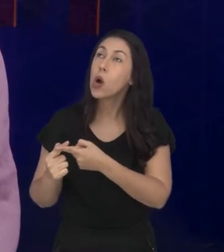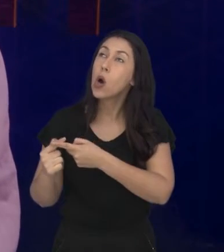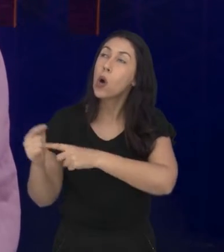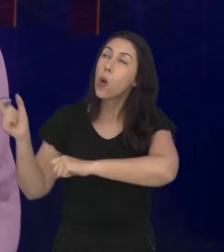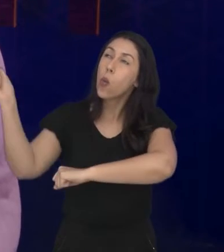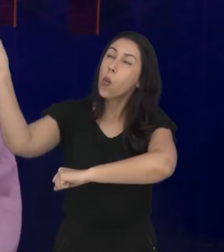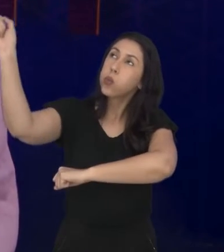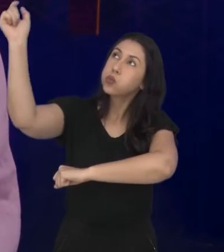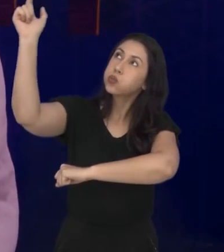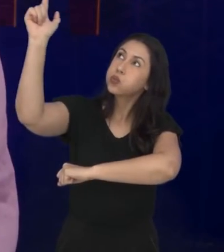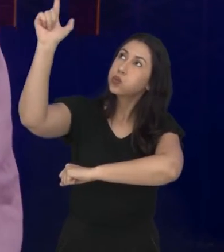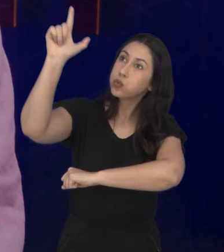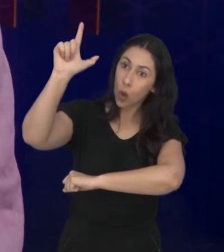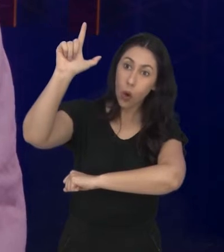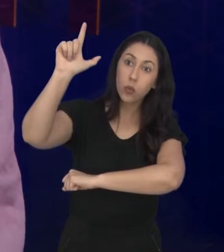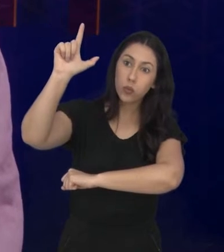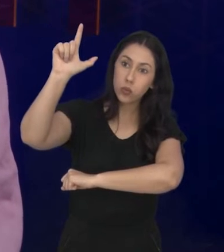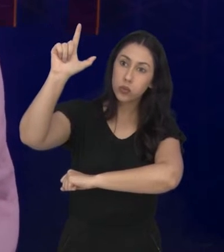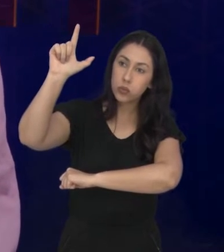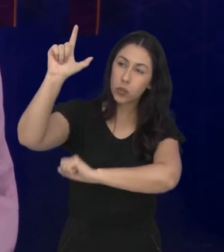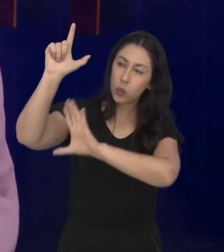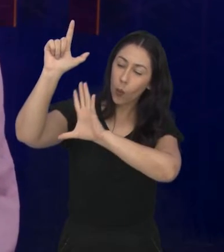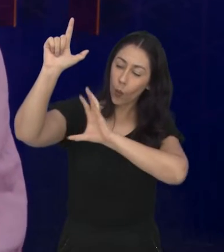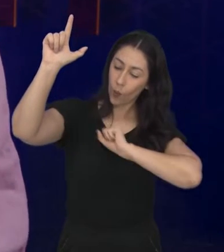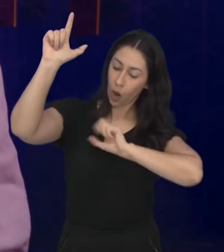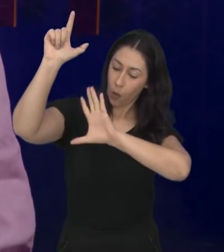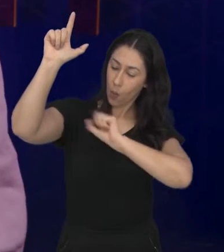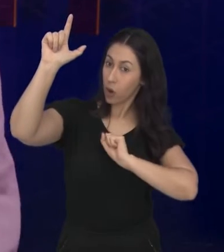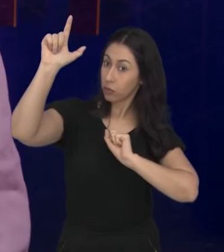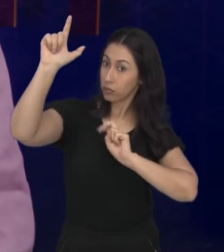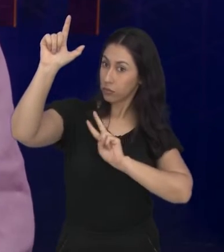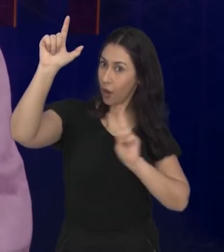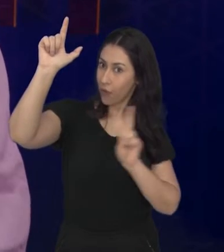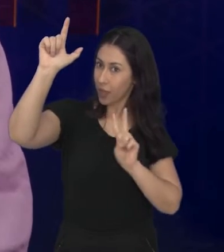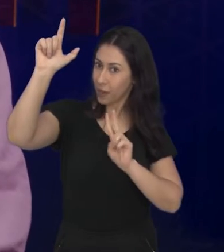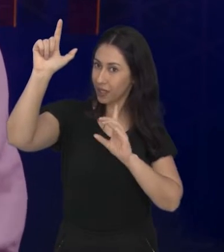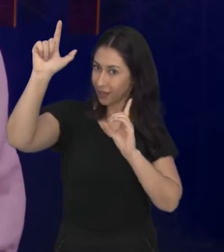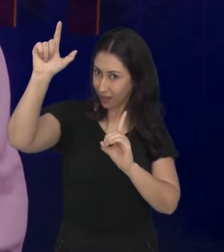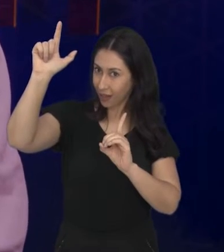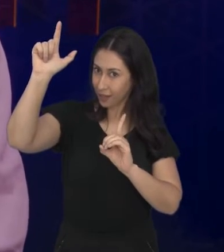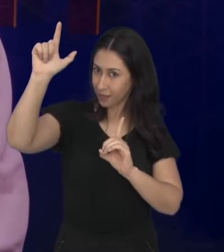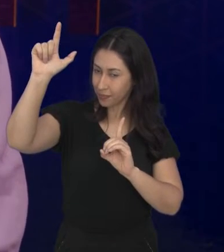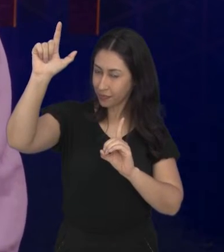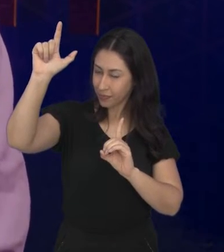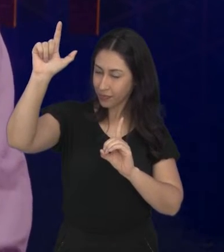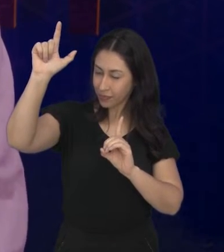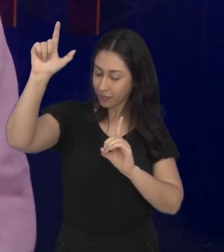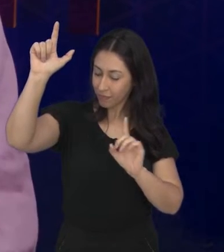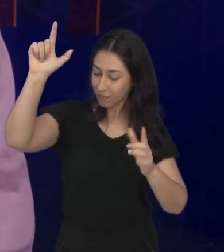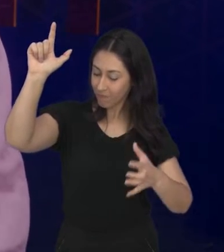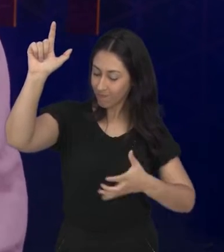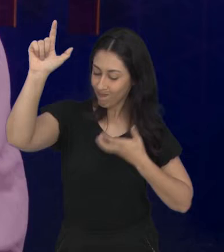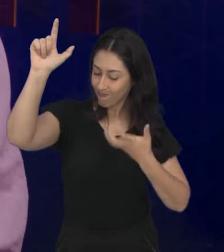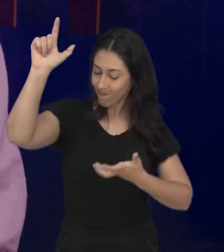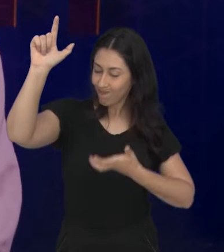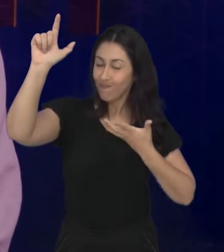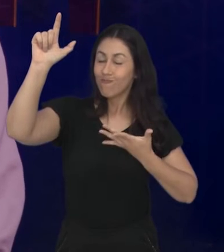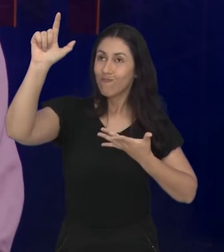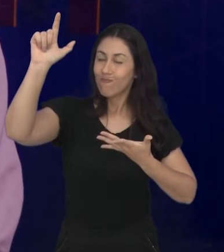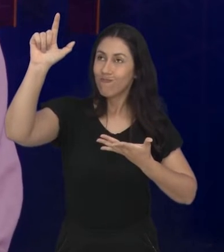sol a gente vai absorvendo outros nutrientes, tipo vitamina D, que dá pra